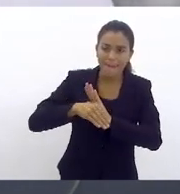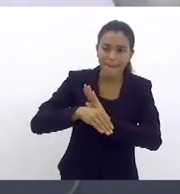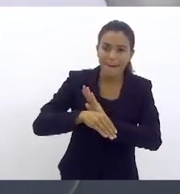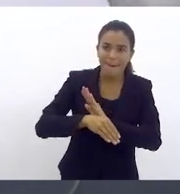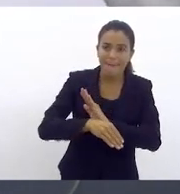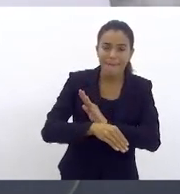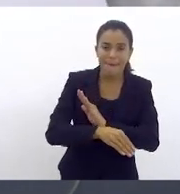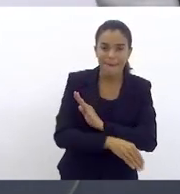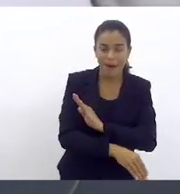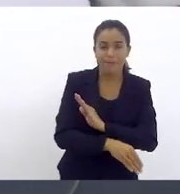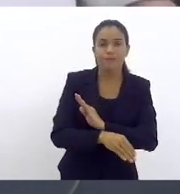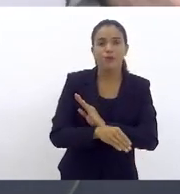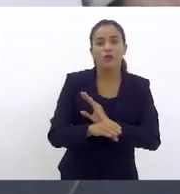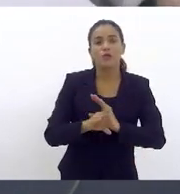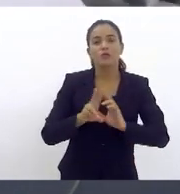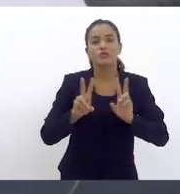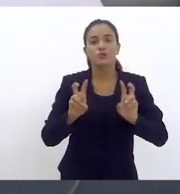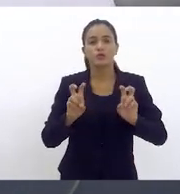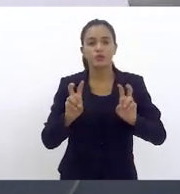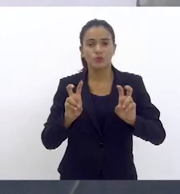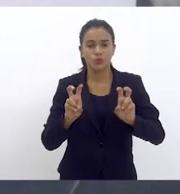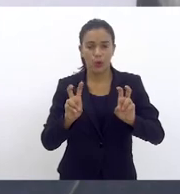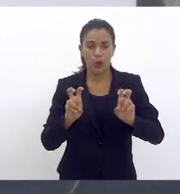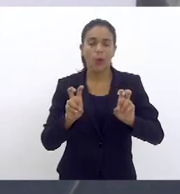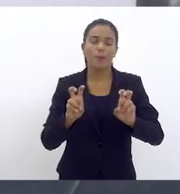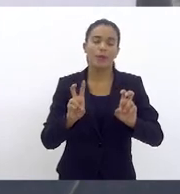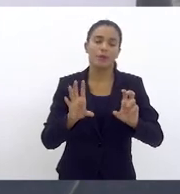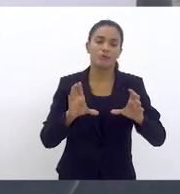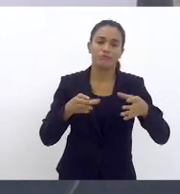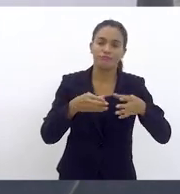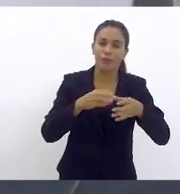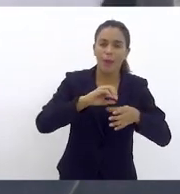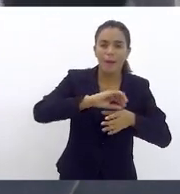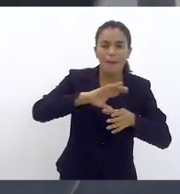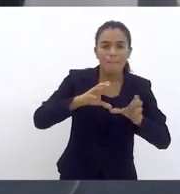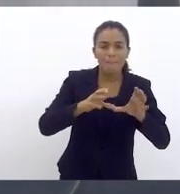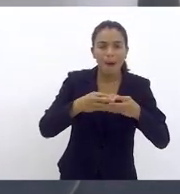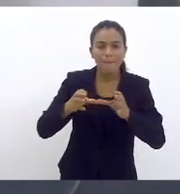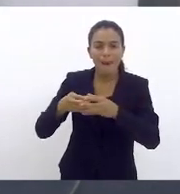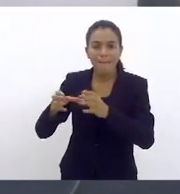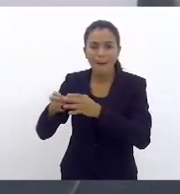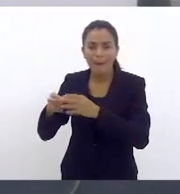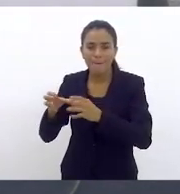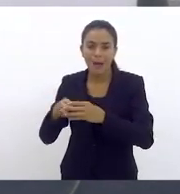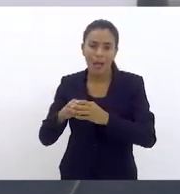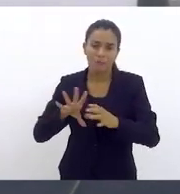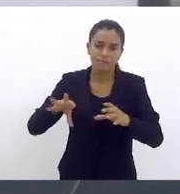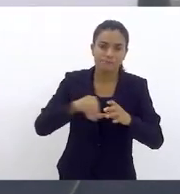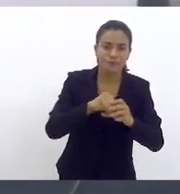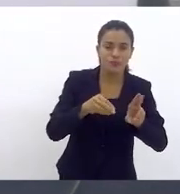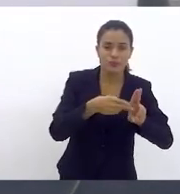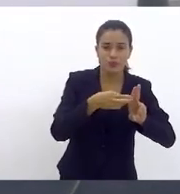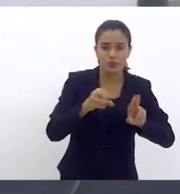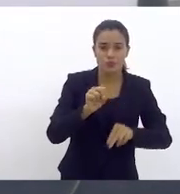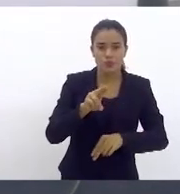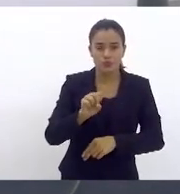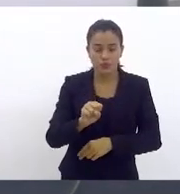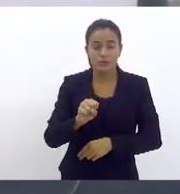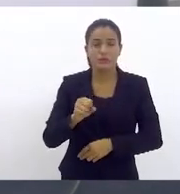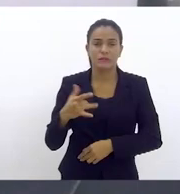relação a industrialização no nosso estado é muitos estados aí muitas federações acabaram se aperfeiçoando